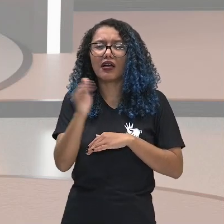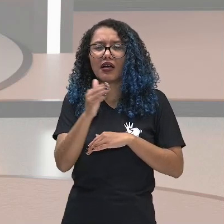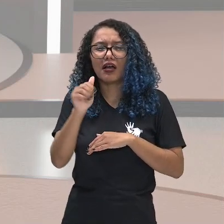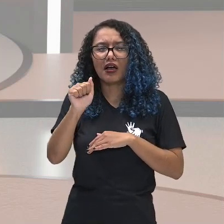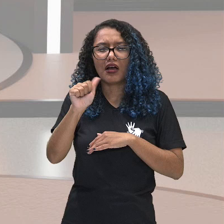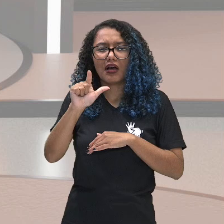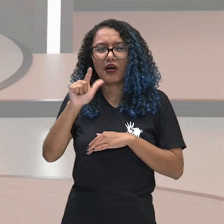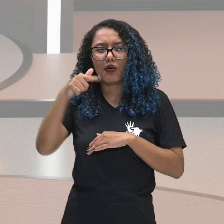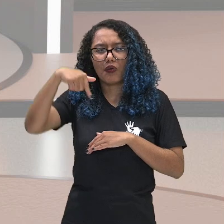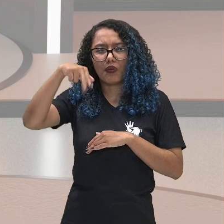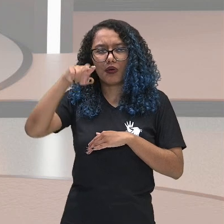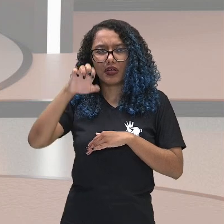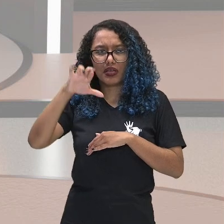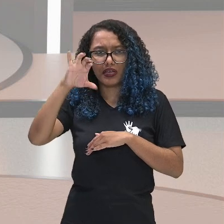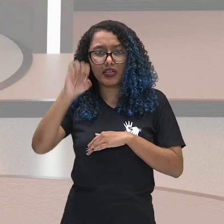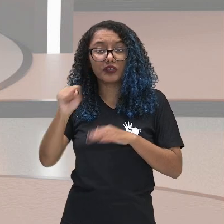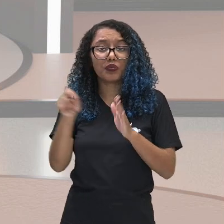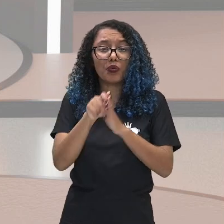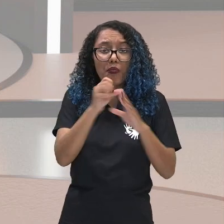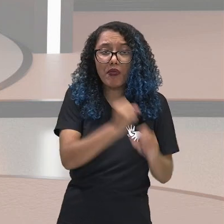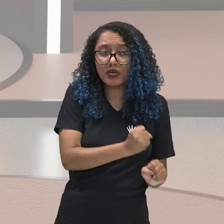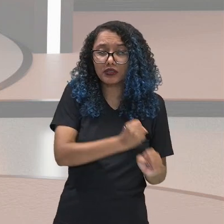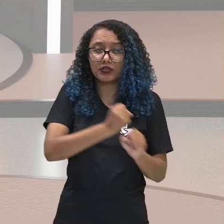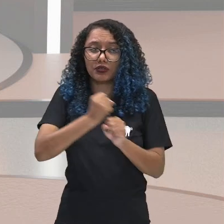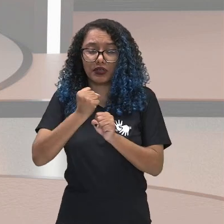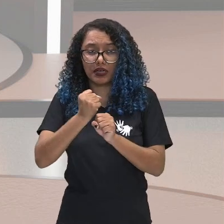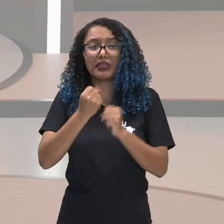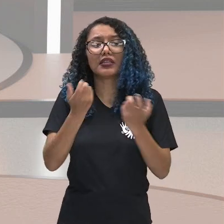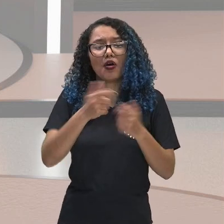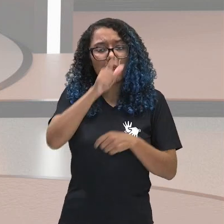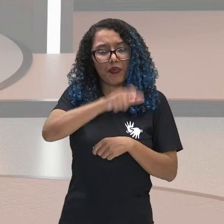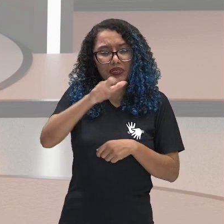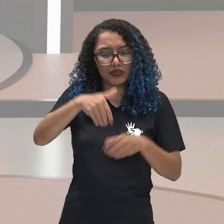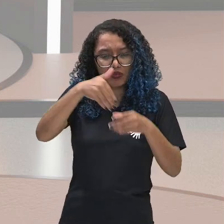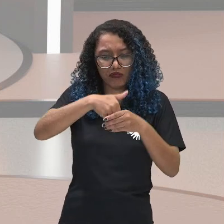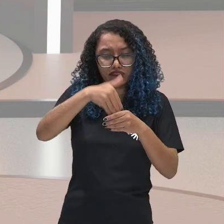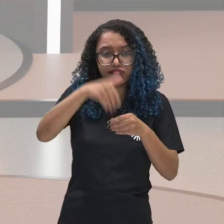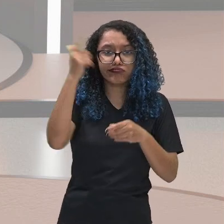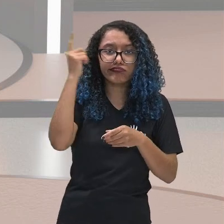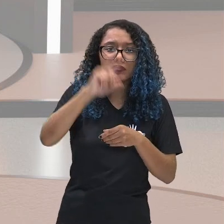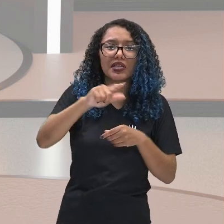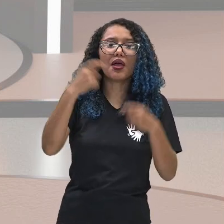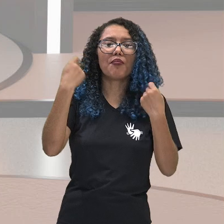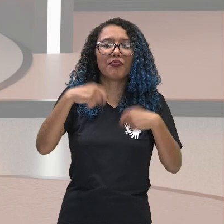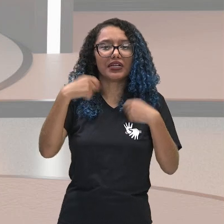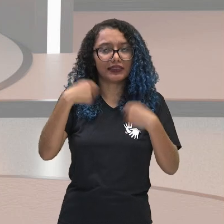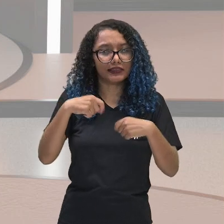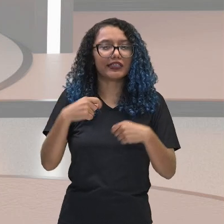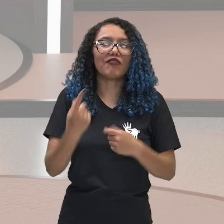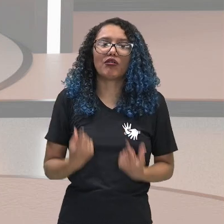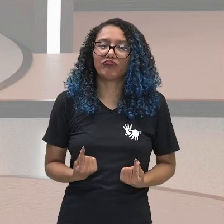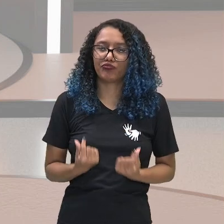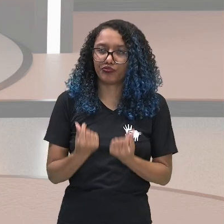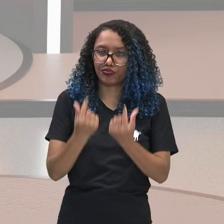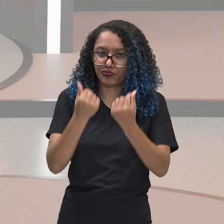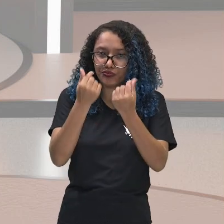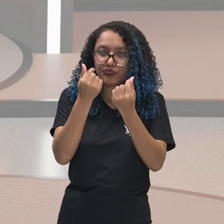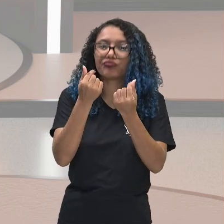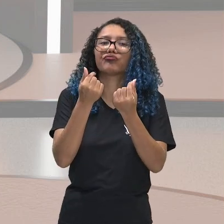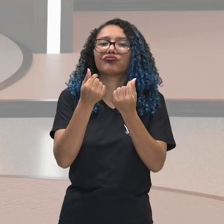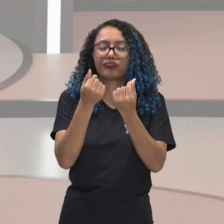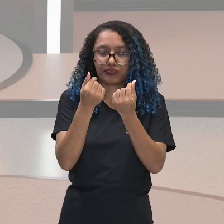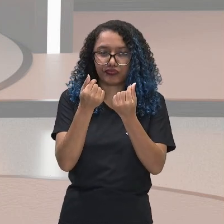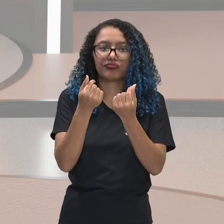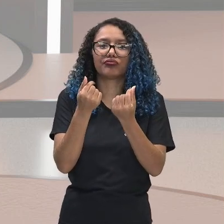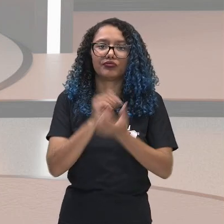ser eleito, o representante ele tinha que possuir renda elevada em alqueires, tá? Por isso, o projeto